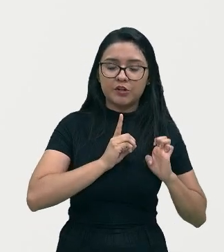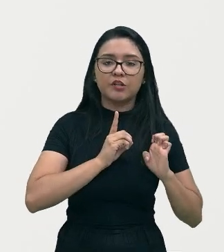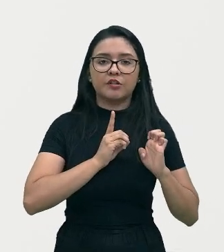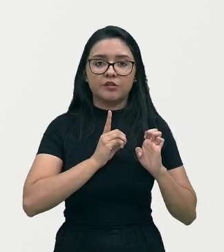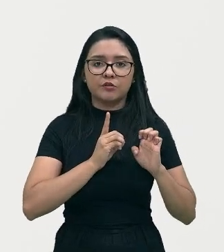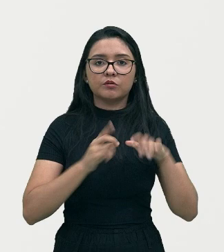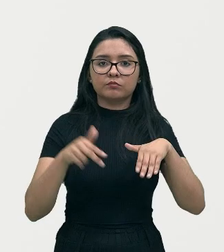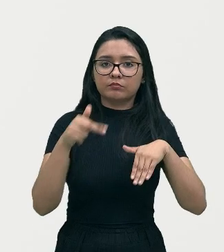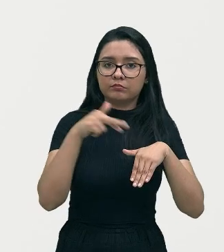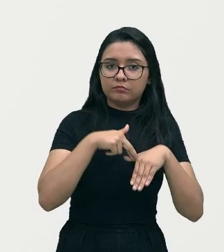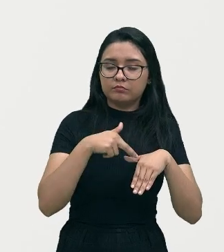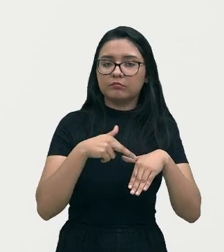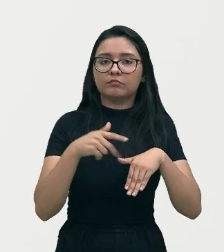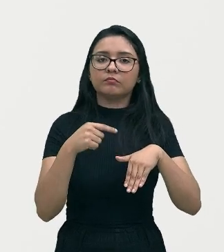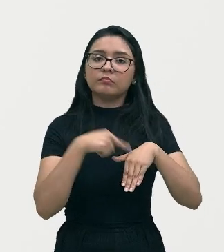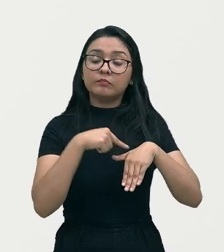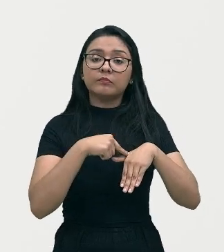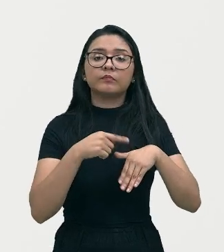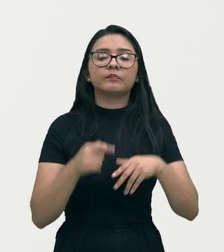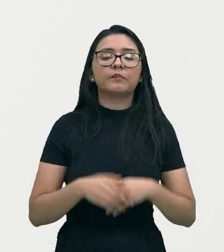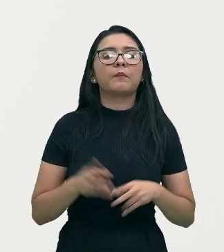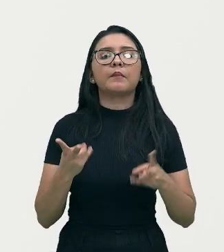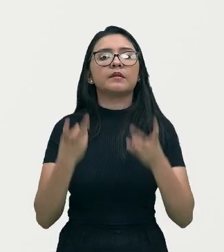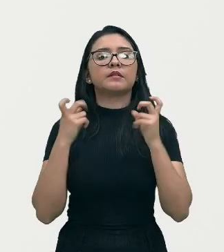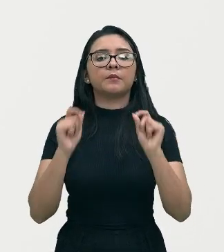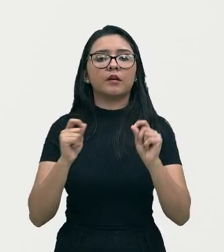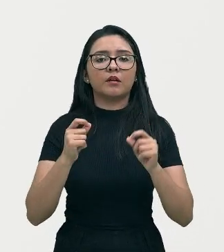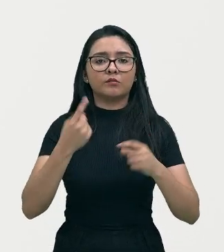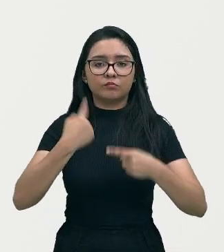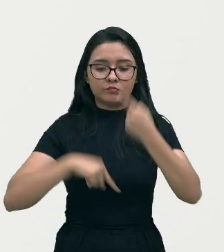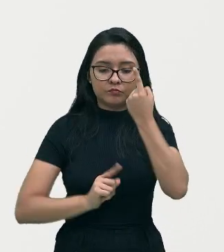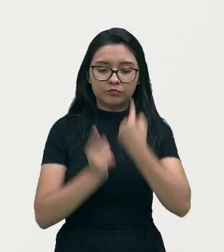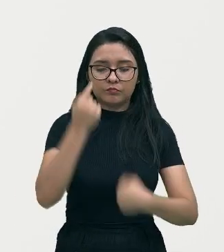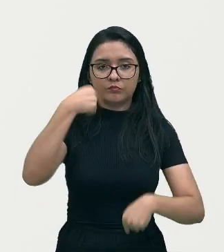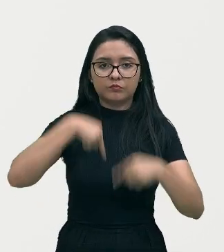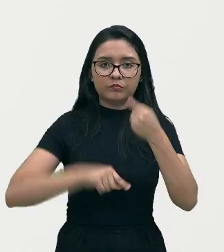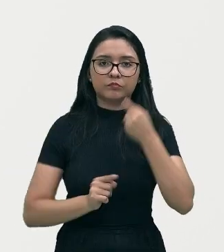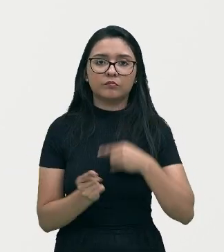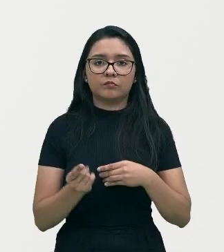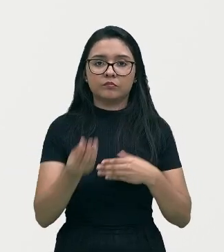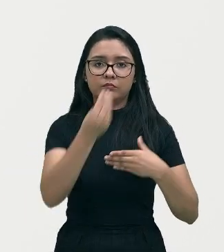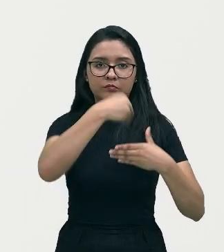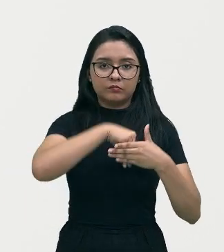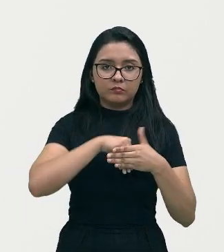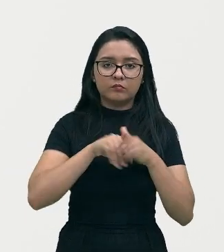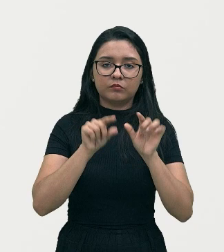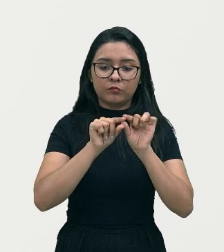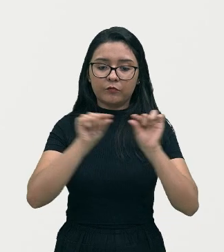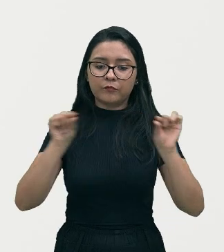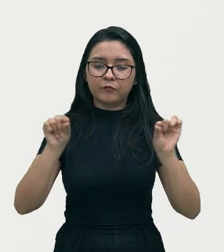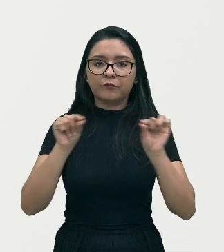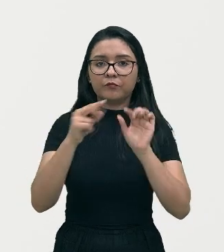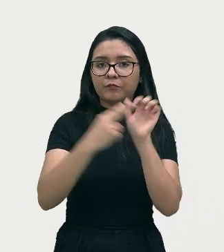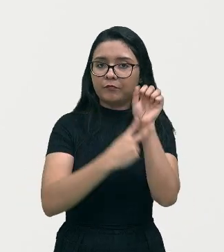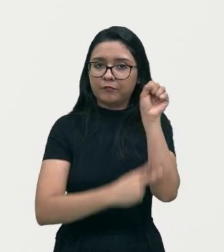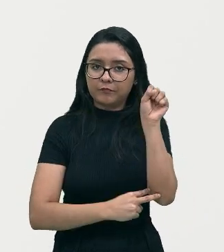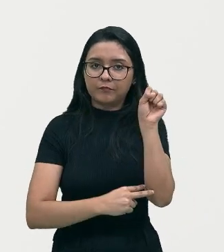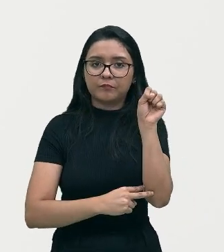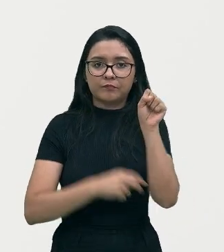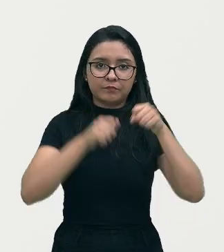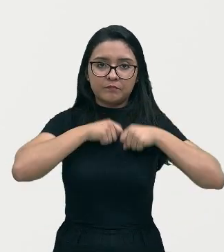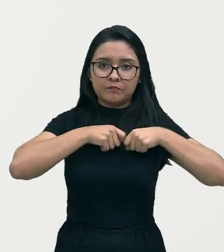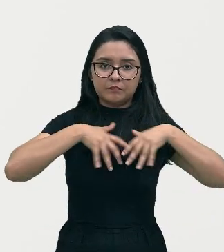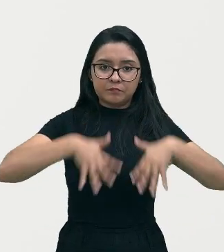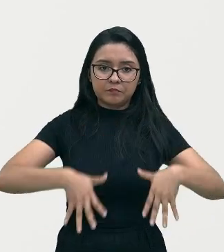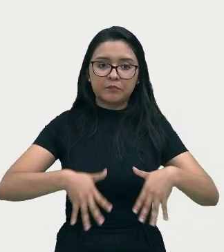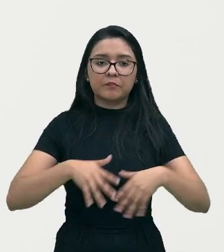direito, ventrículo esquerdo. E aí a gente observa toda essa circulação ocorrendo dentro de vasos também, né? Então, a gente tem aqui o